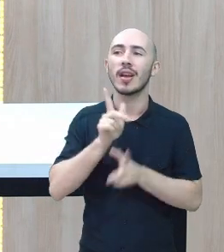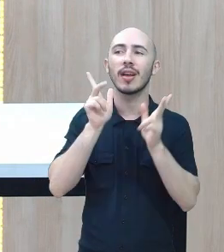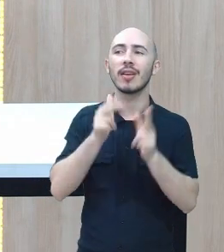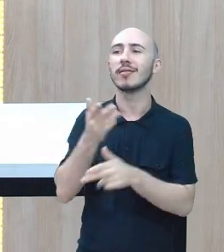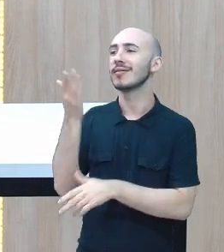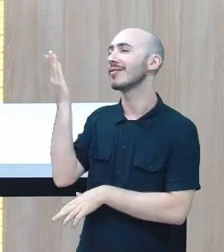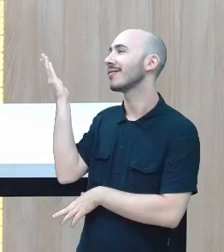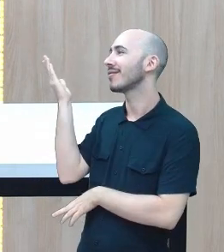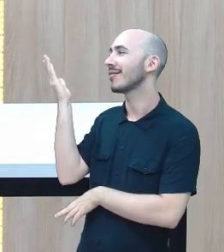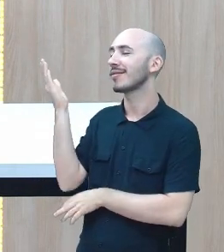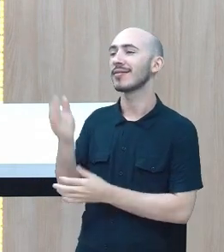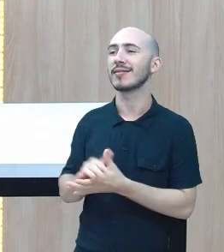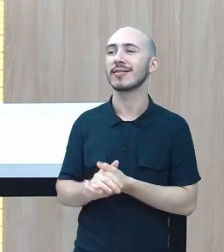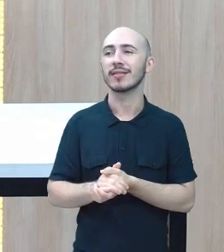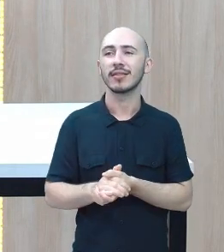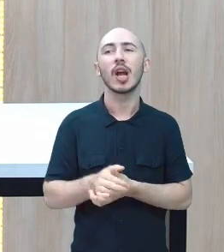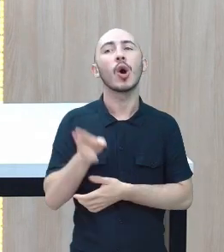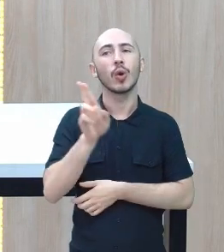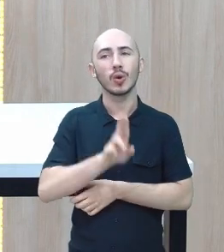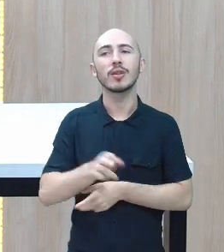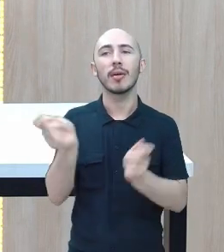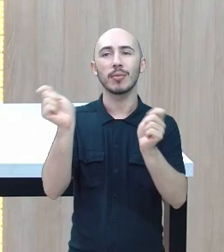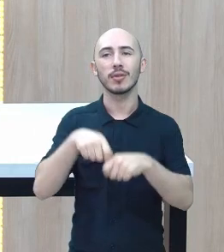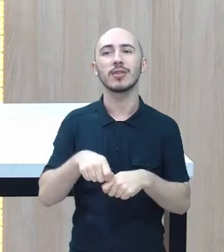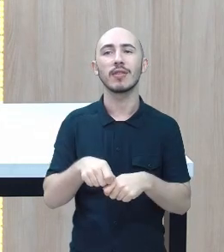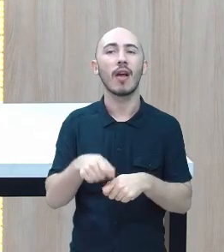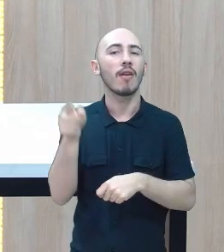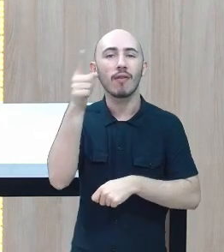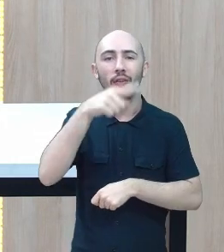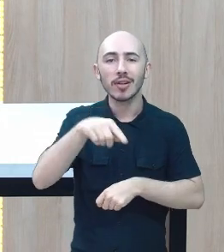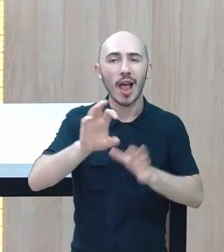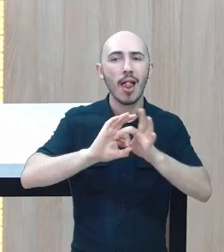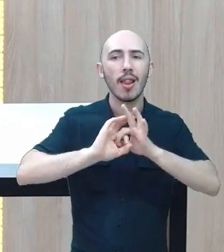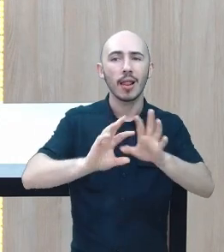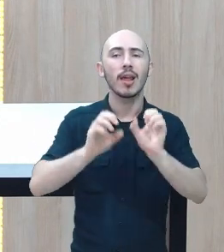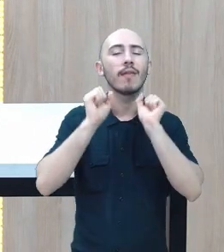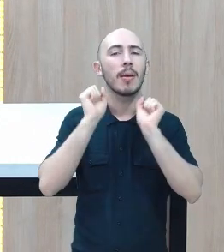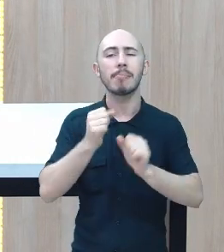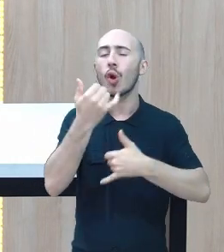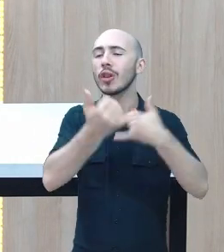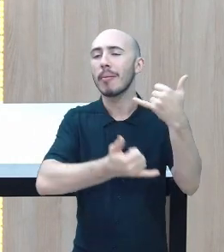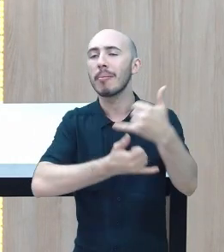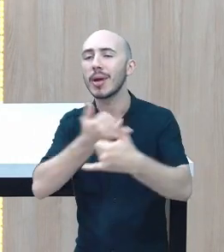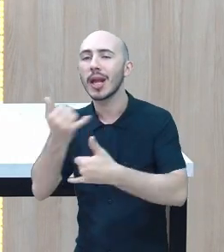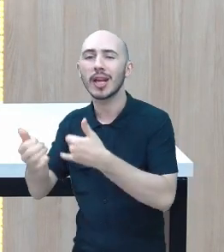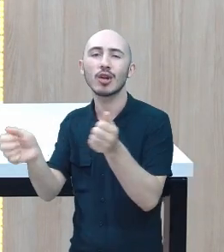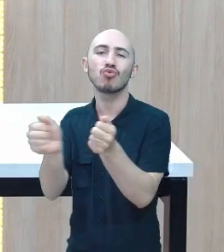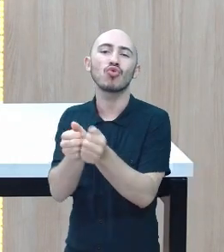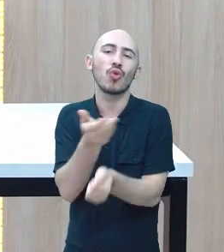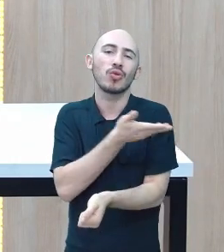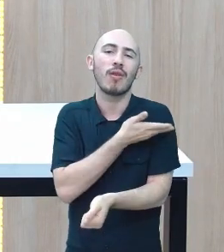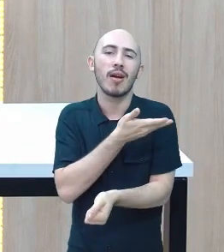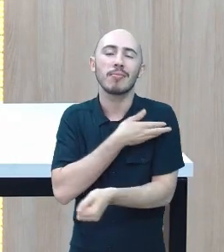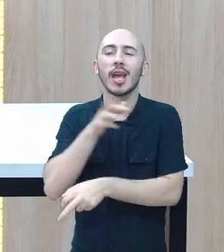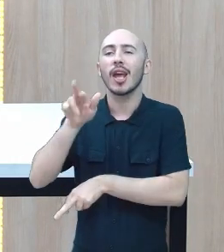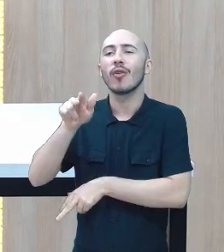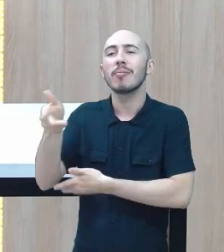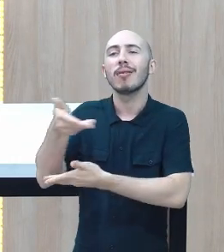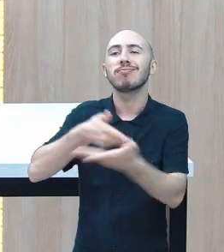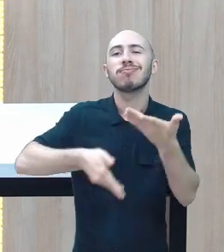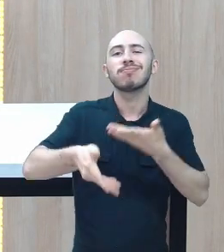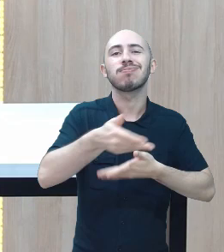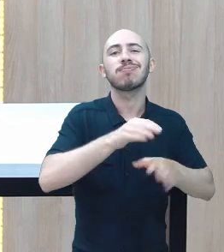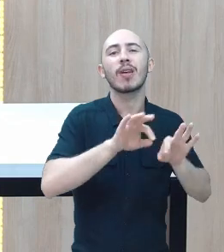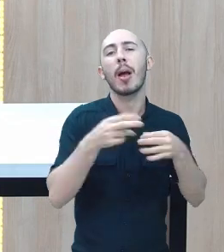dê para você colocar na cabeça. E aí vocês podem fazer várias brincadeiras com seus colegas, com seus irmãos, com